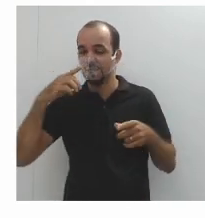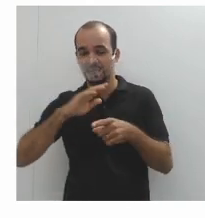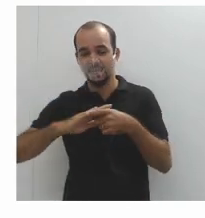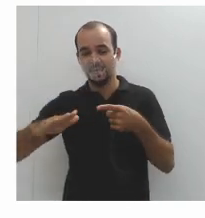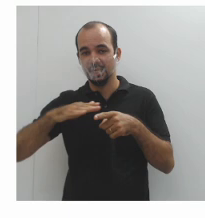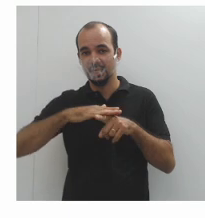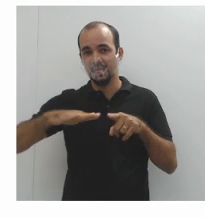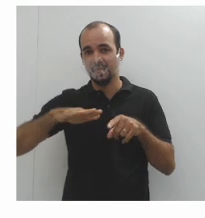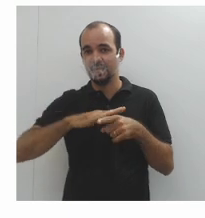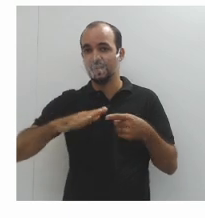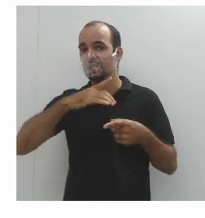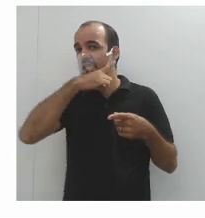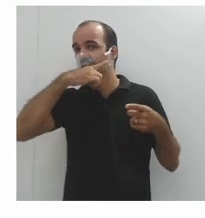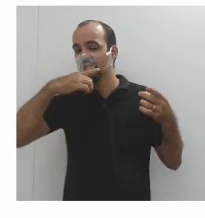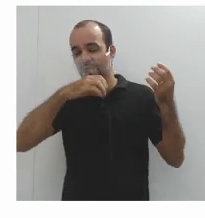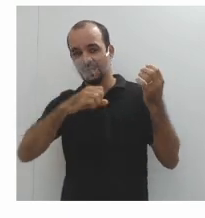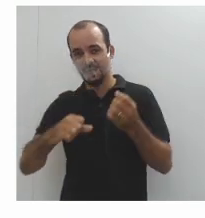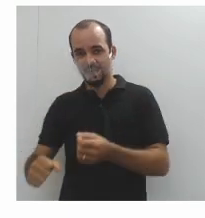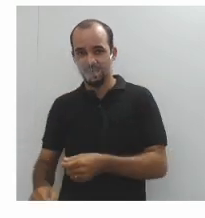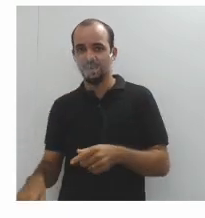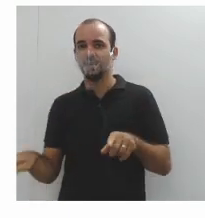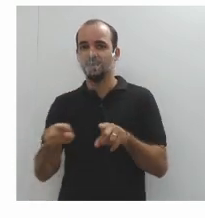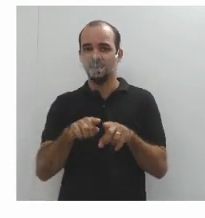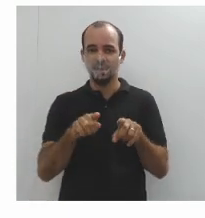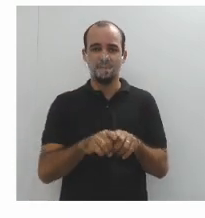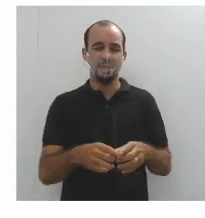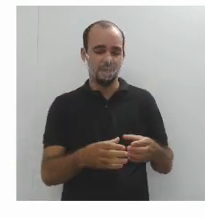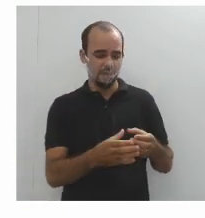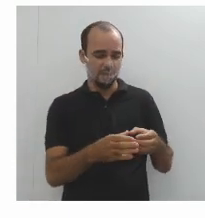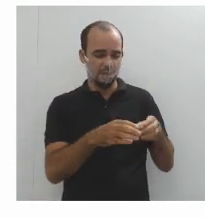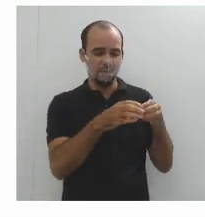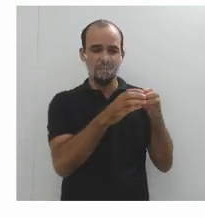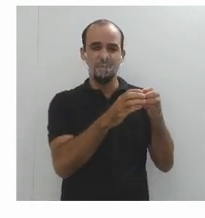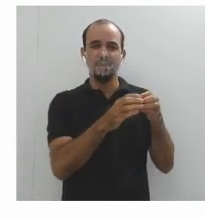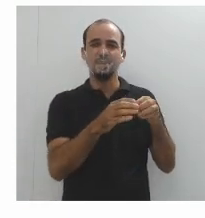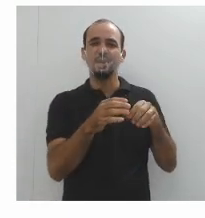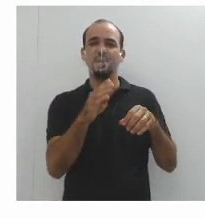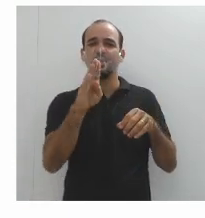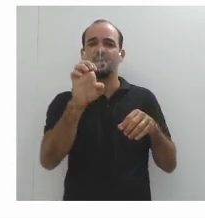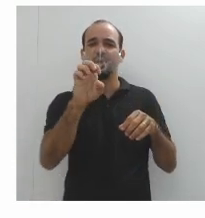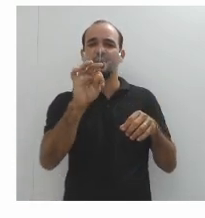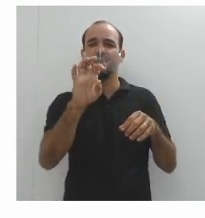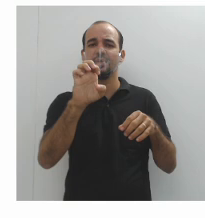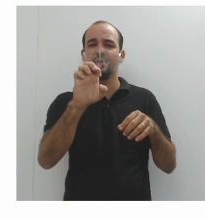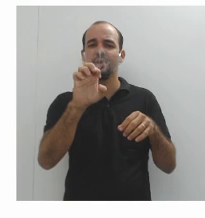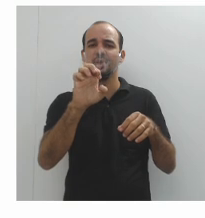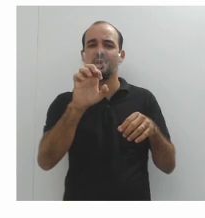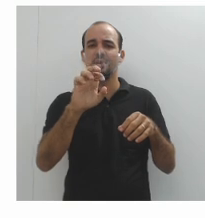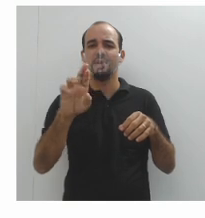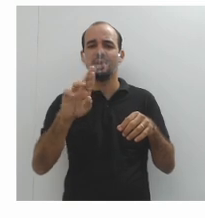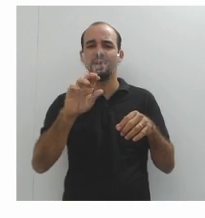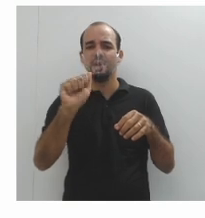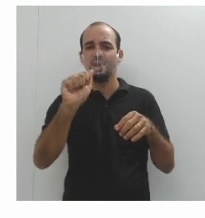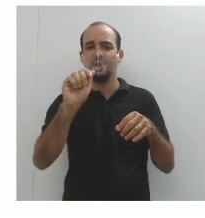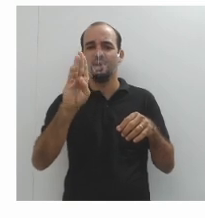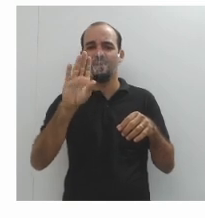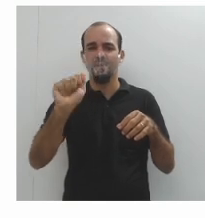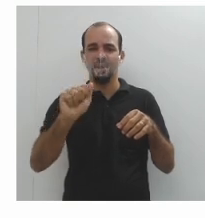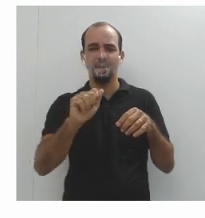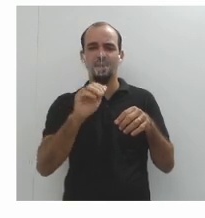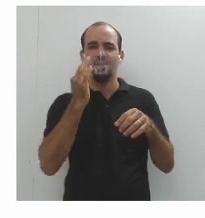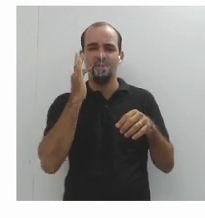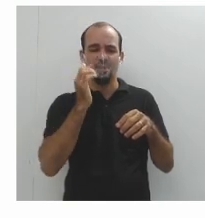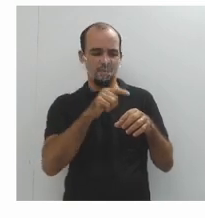Ela nasce de uma condensação, ou seja, de uma junção de glicose com